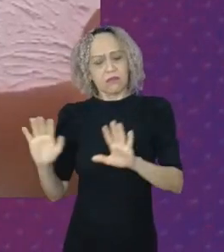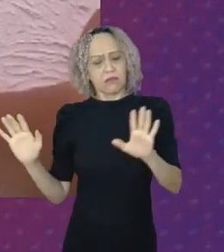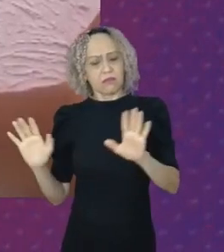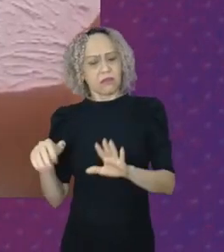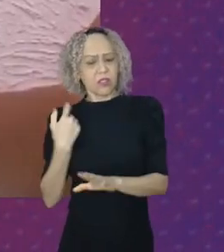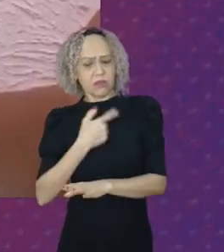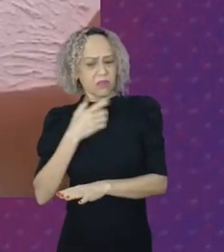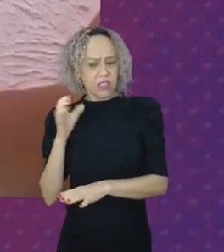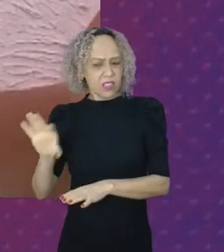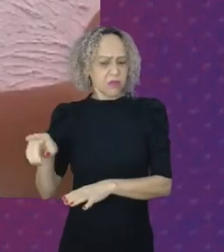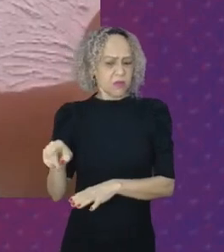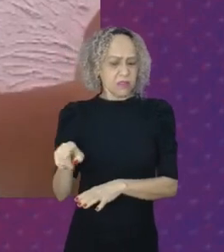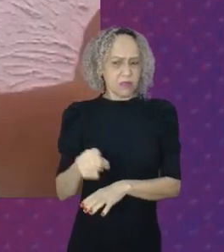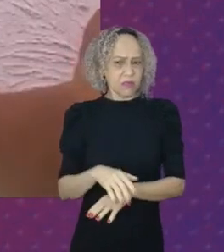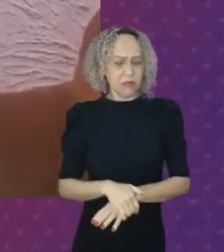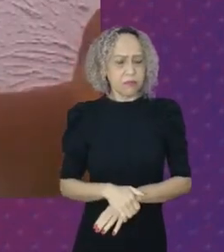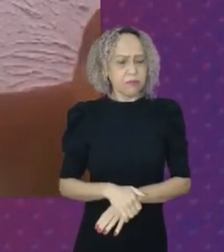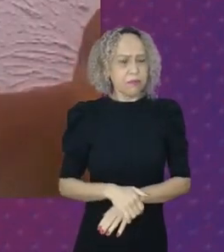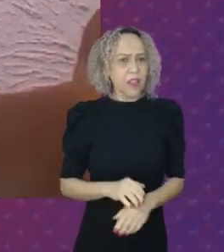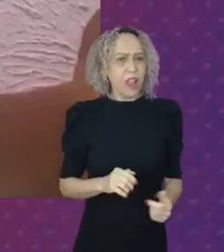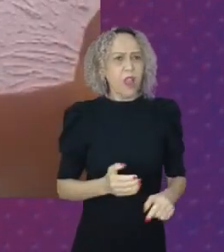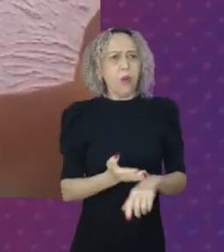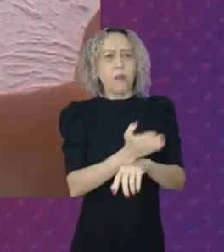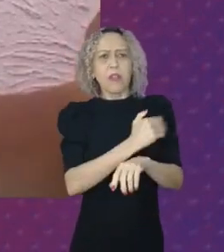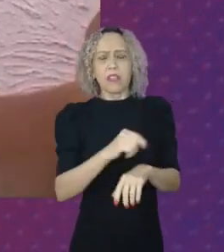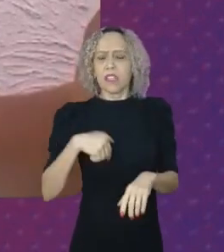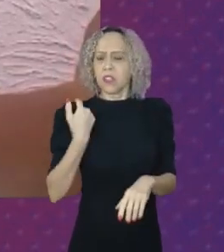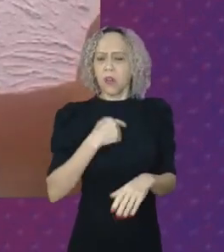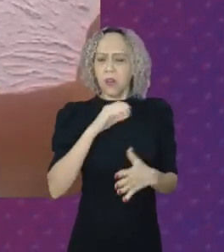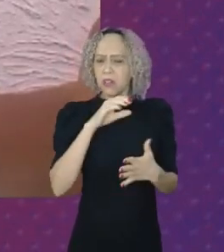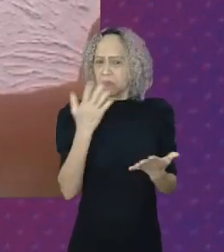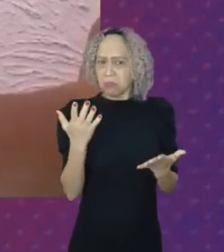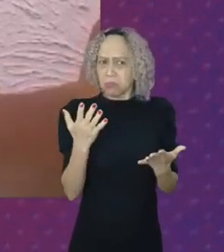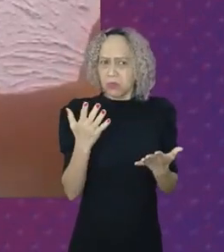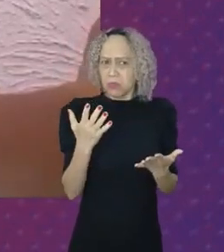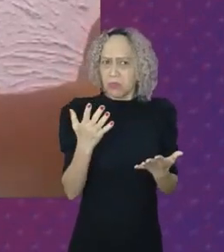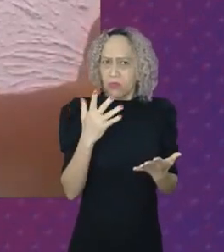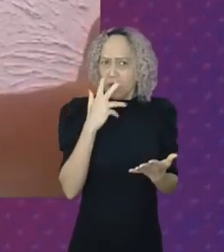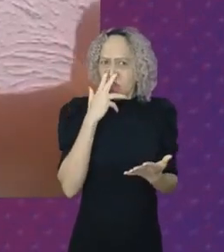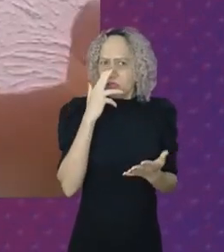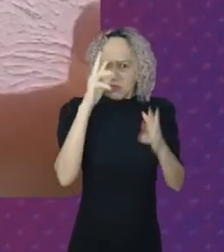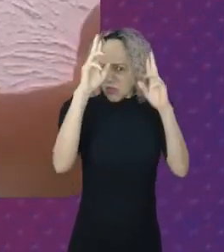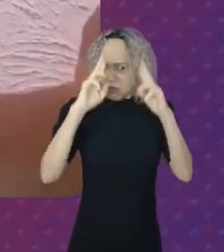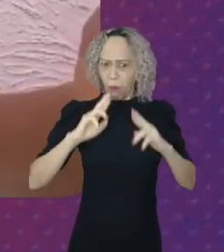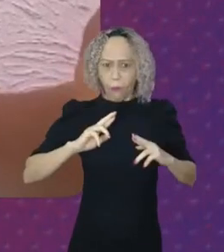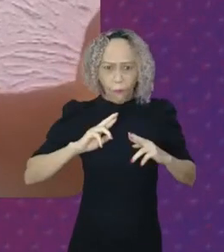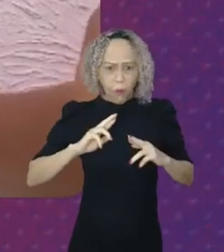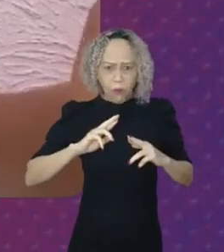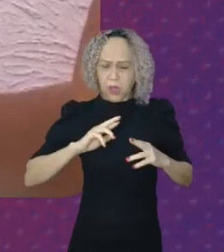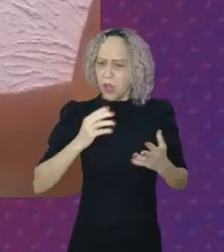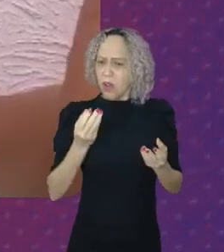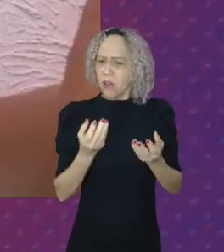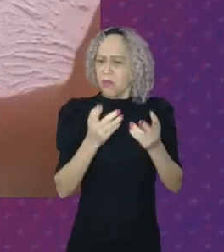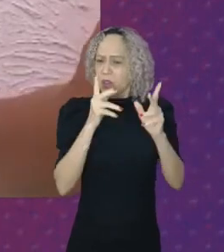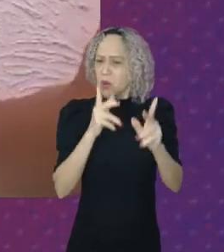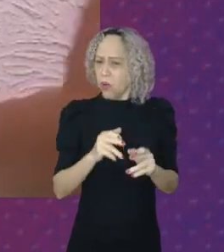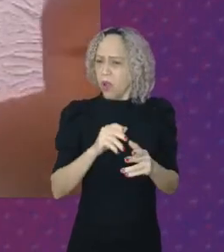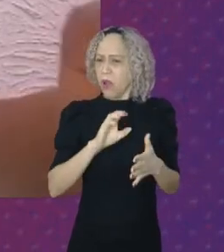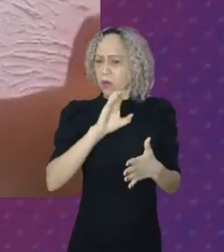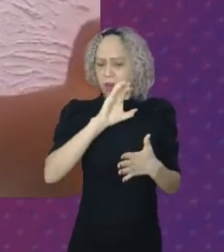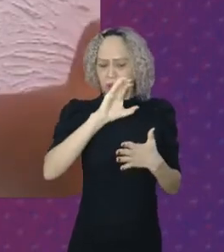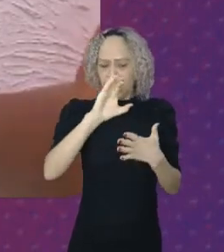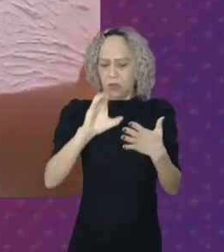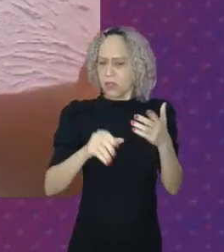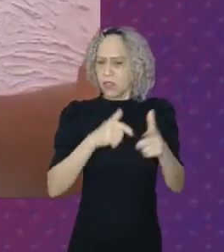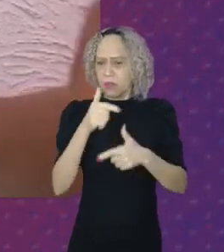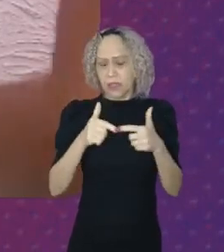era considerada como uma categoria de trabalhadores e trabalhadoras, né? Não era considerado. Tanto que lá na